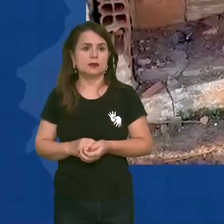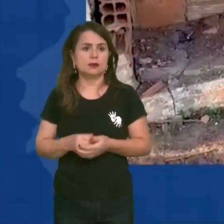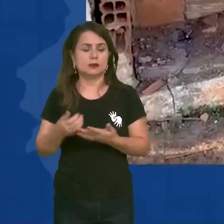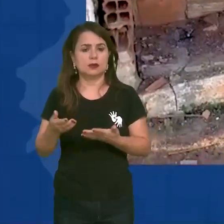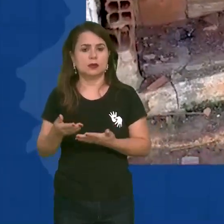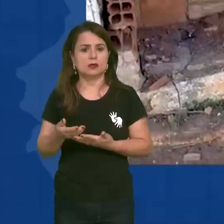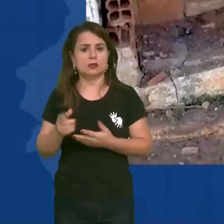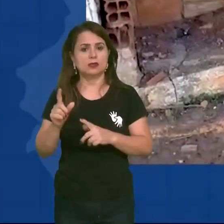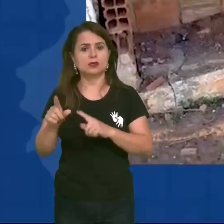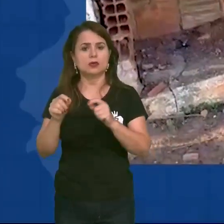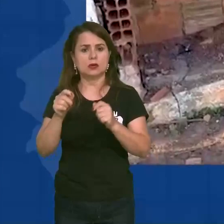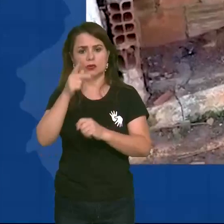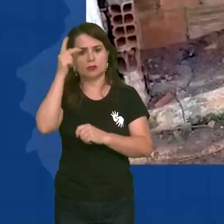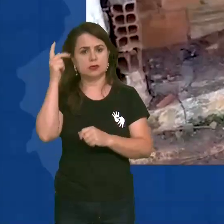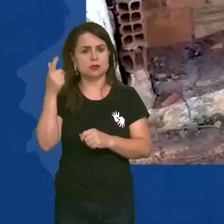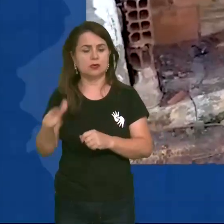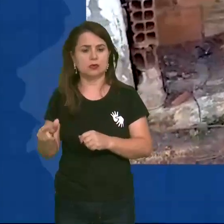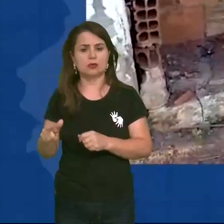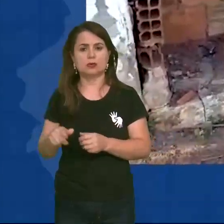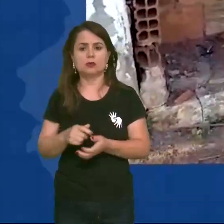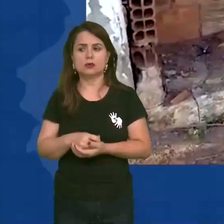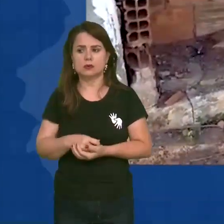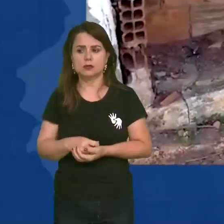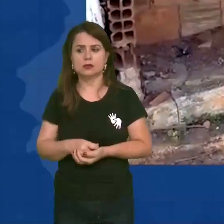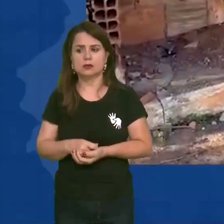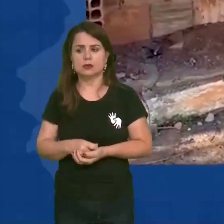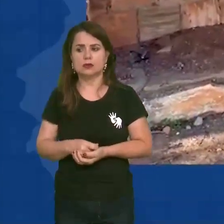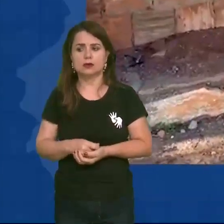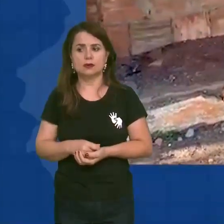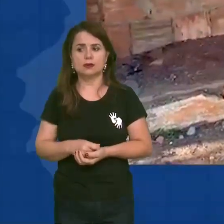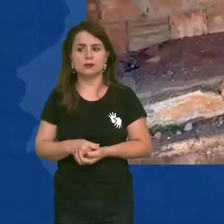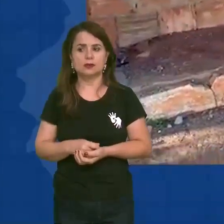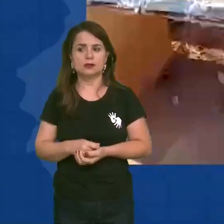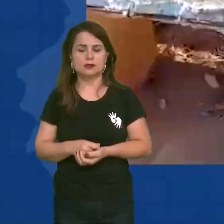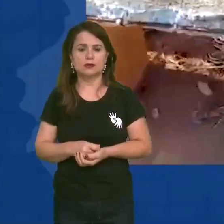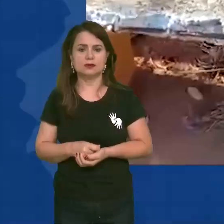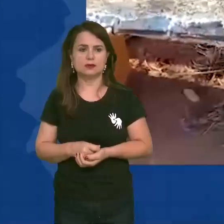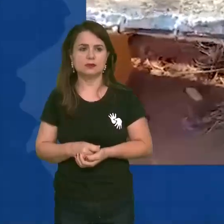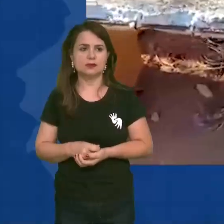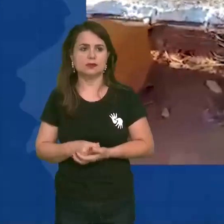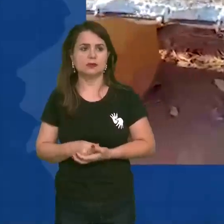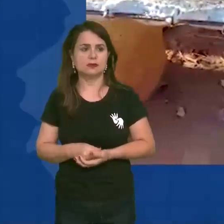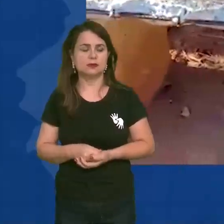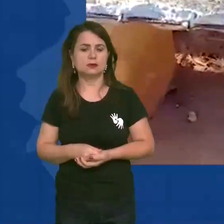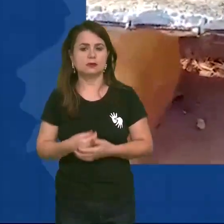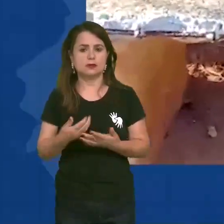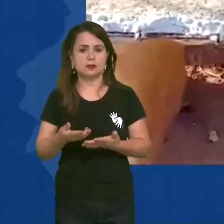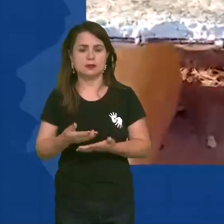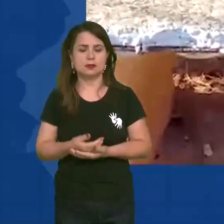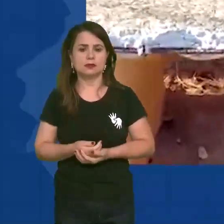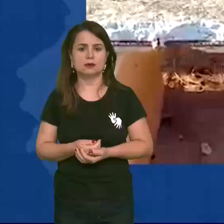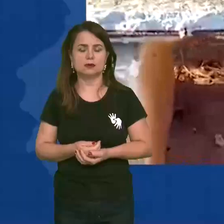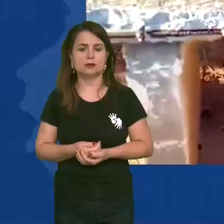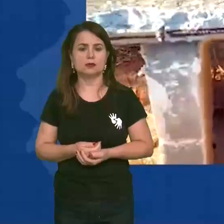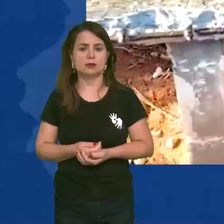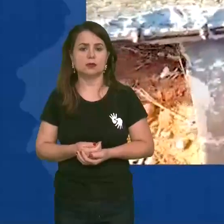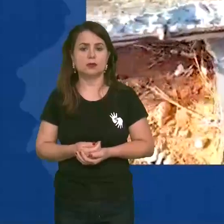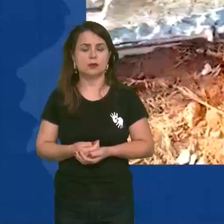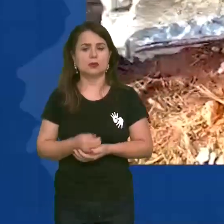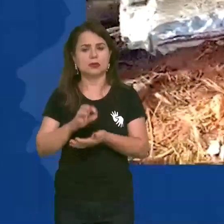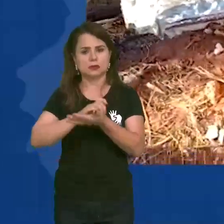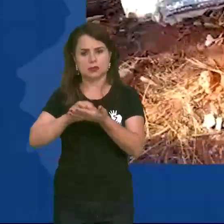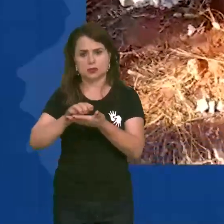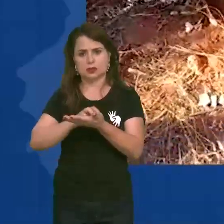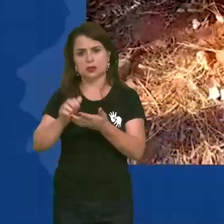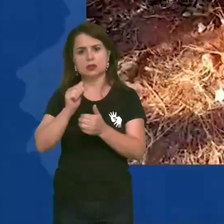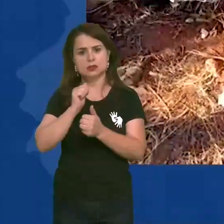explicar e se explicar isso também não me espanta também que ele tenha feito isso né um